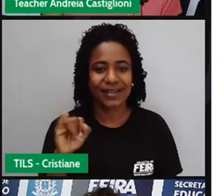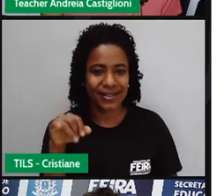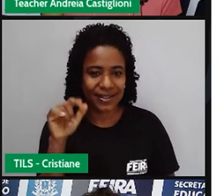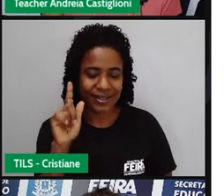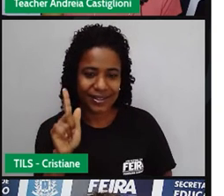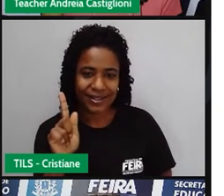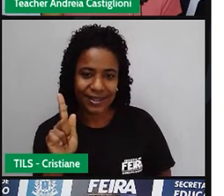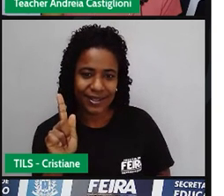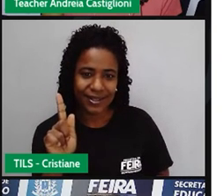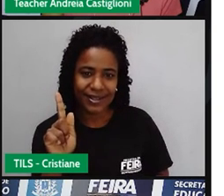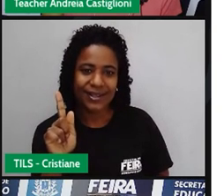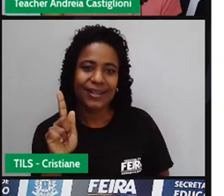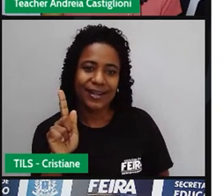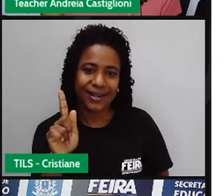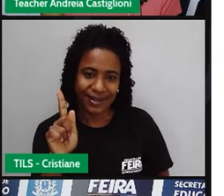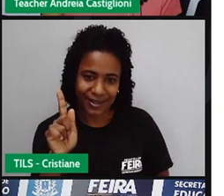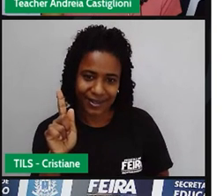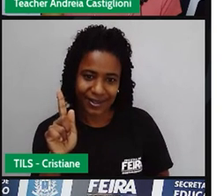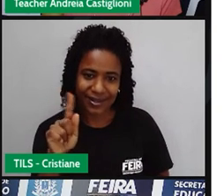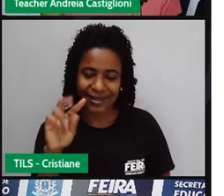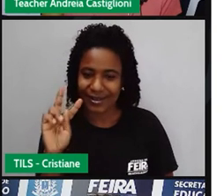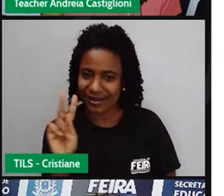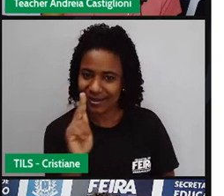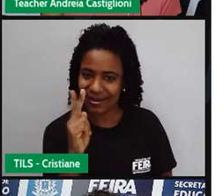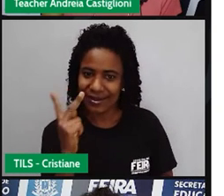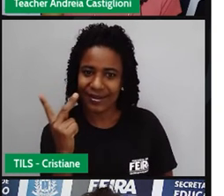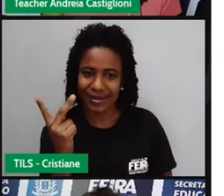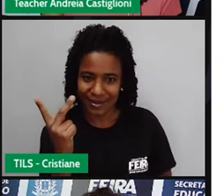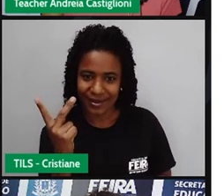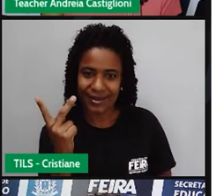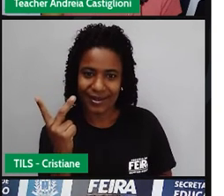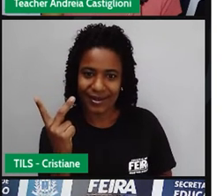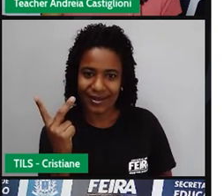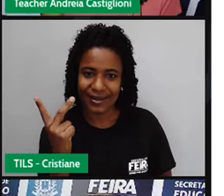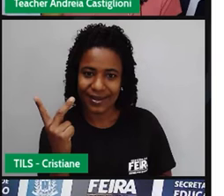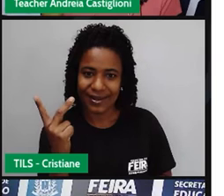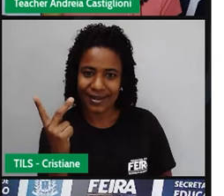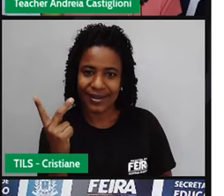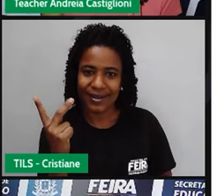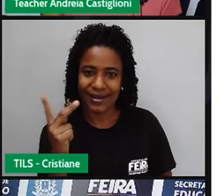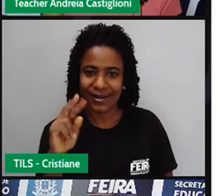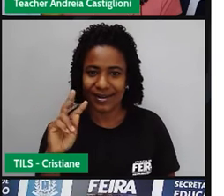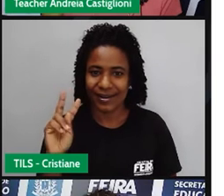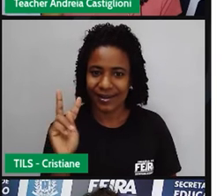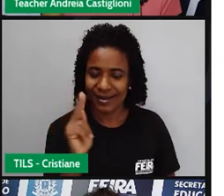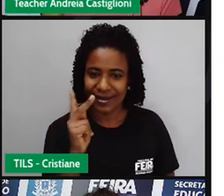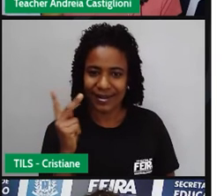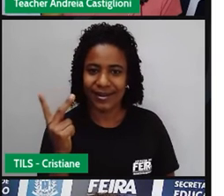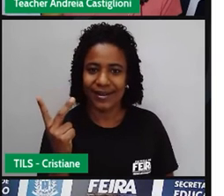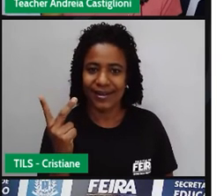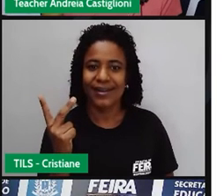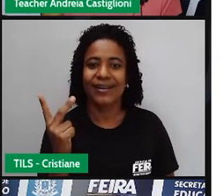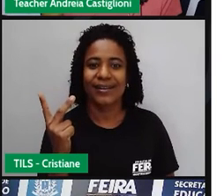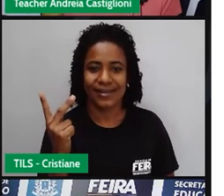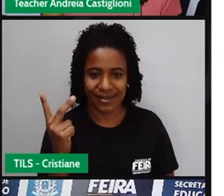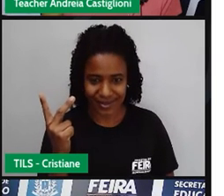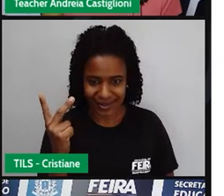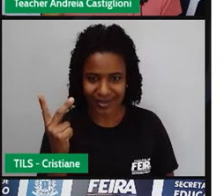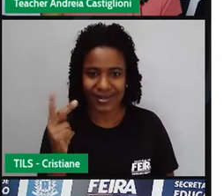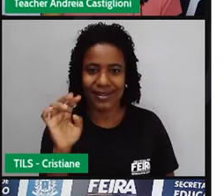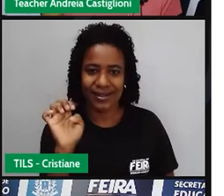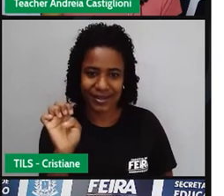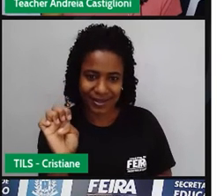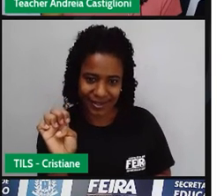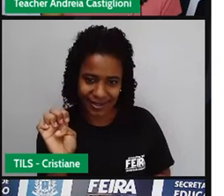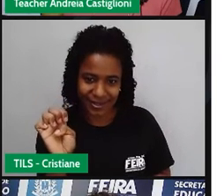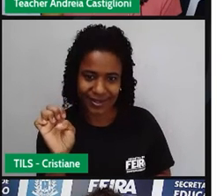jeans letra g e h i a letra h Rio h e